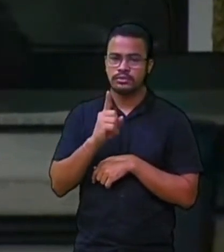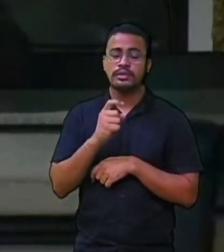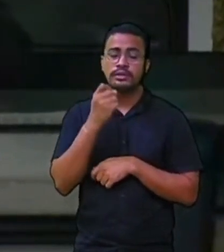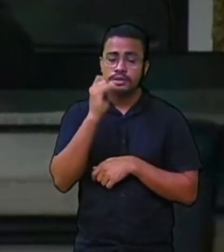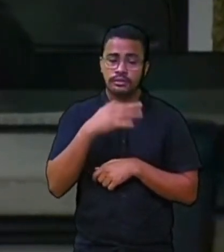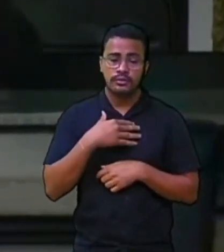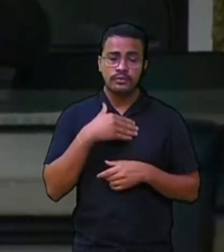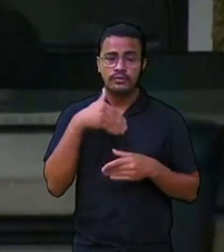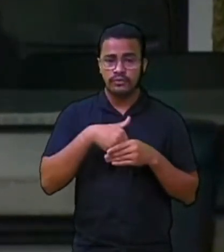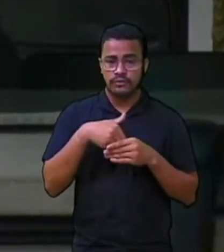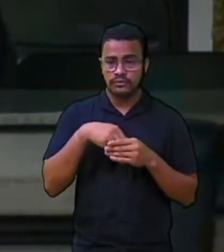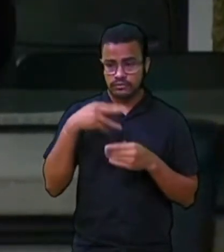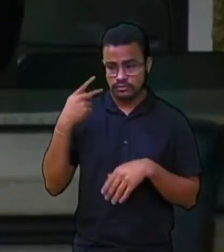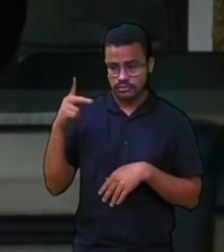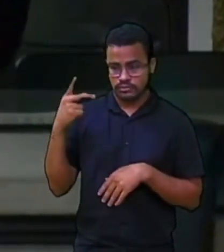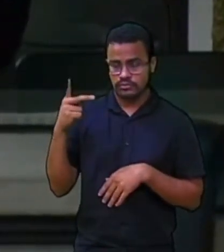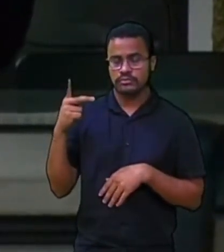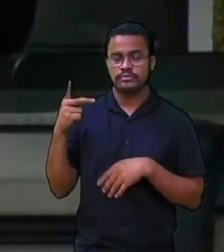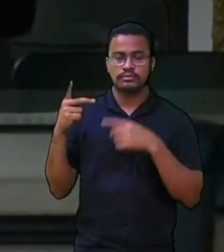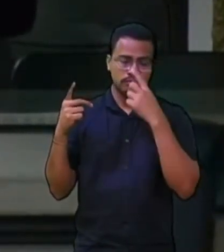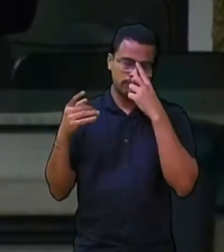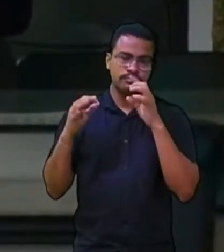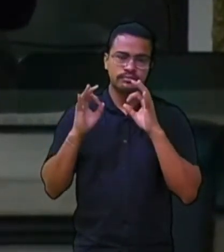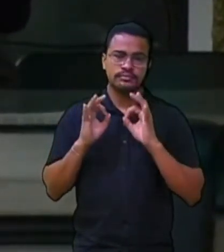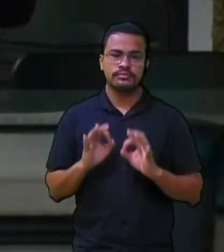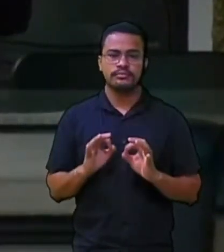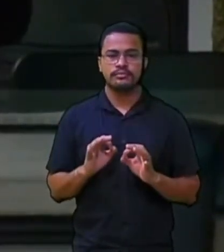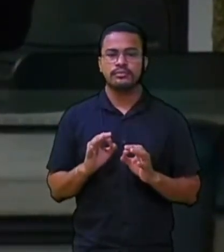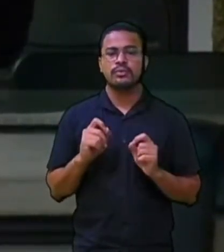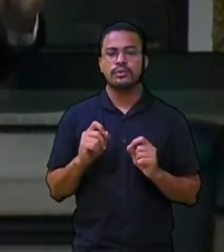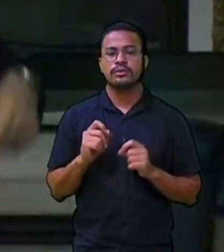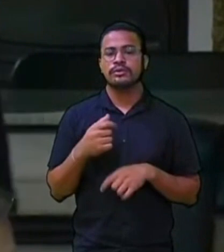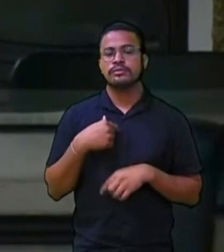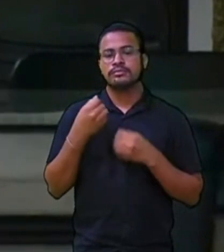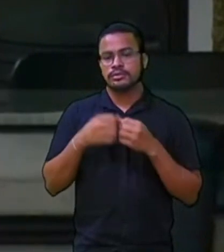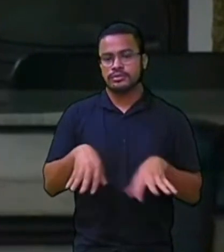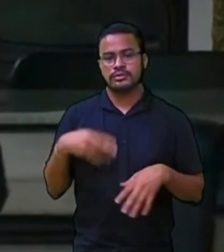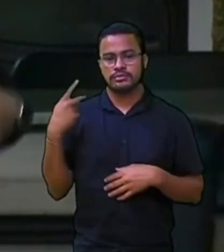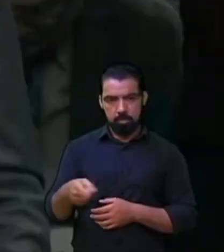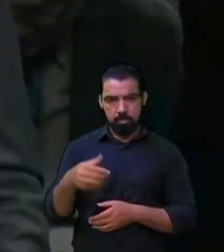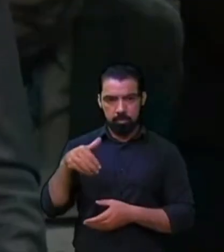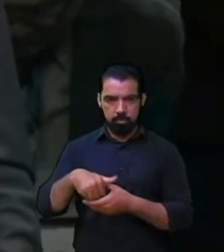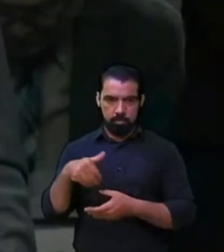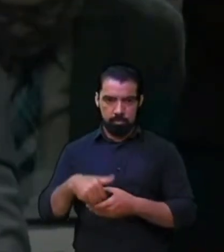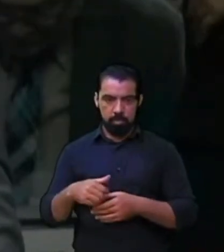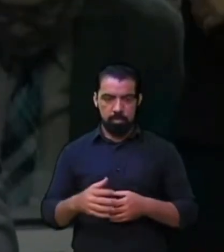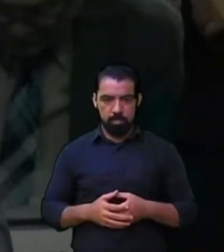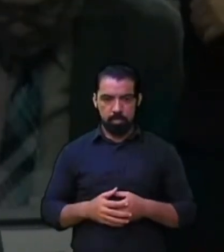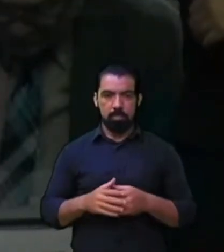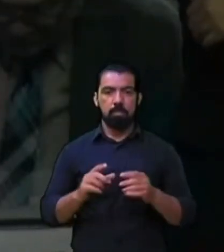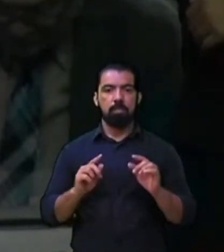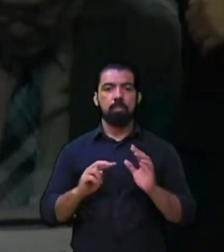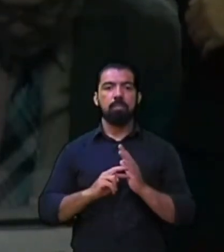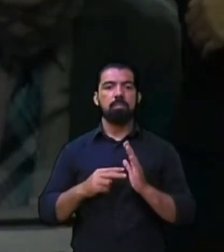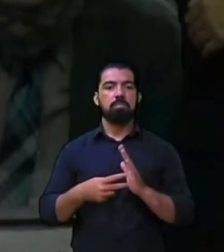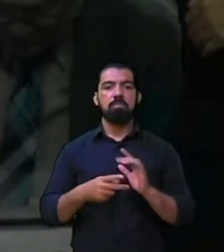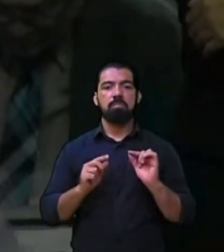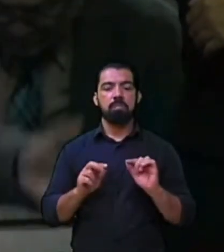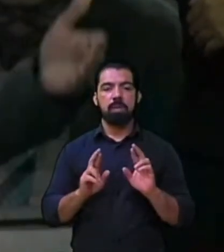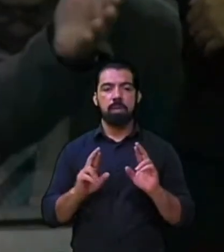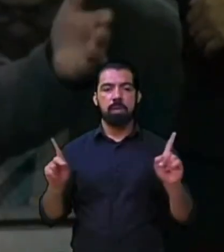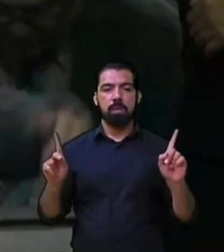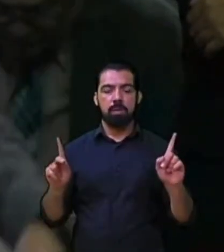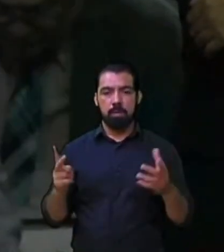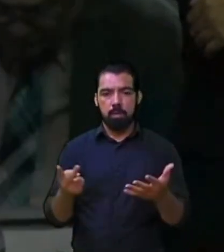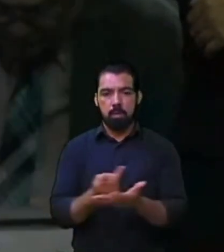Minerva para ela eu tenho certeza que eu não iria prejudicar a Camila mas é no mínimo estranho o que